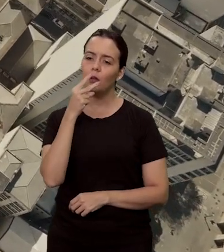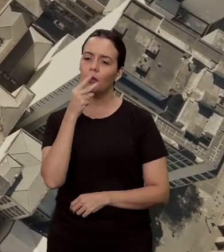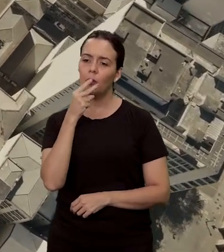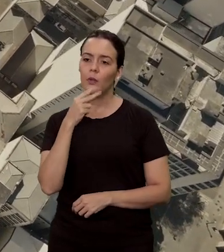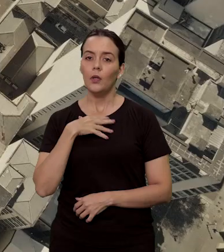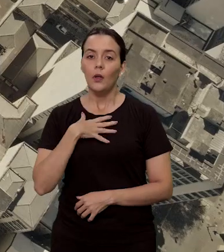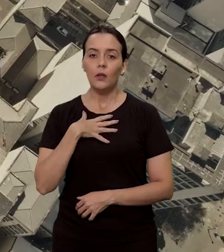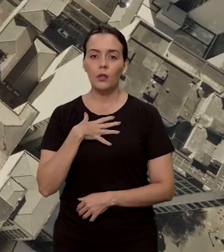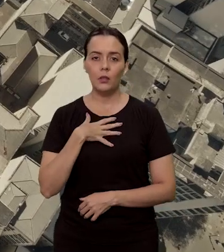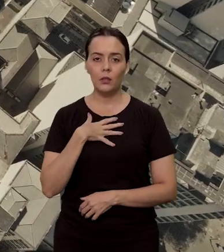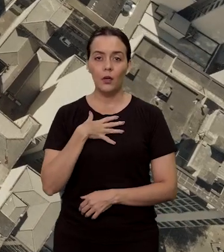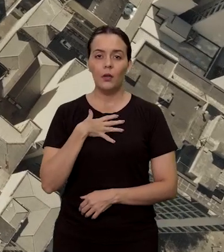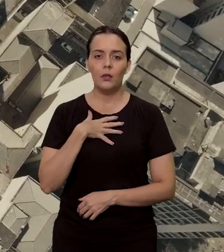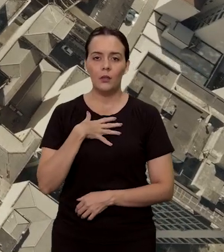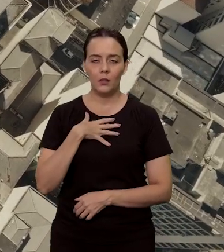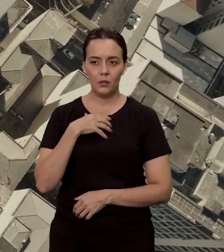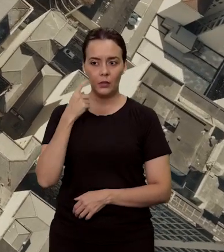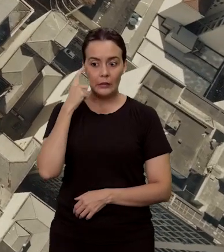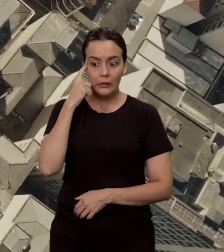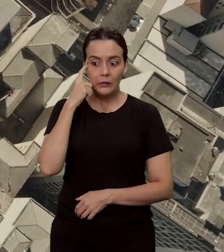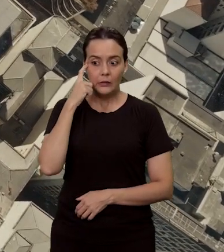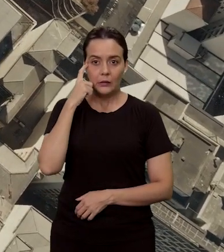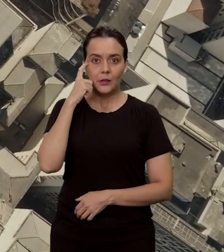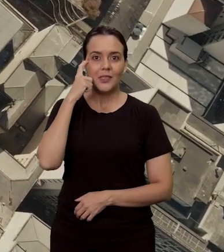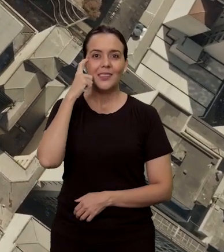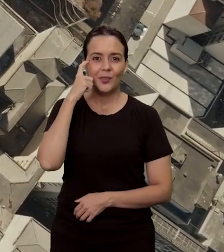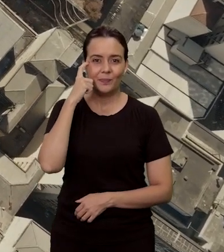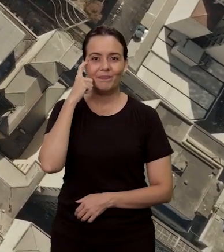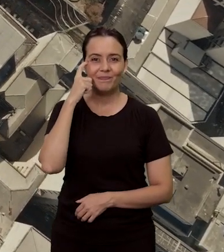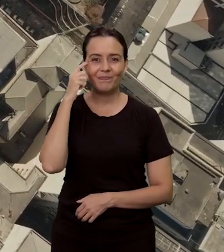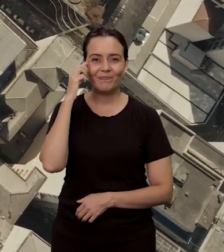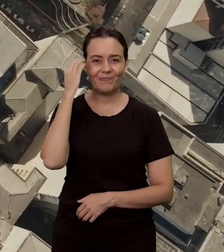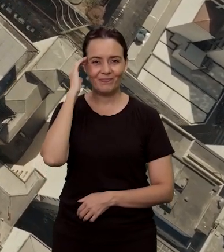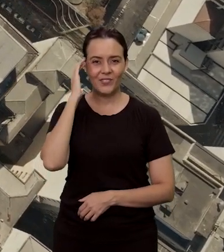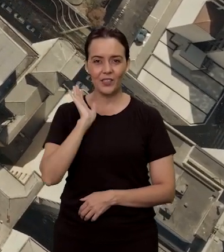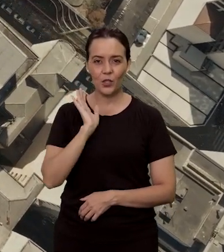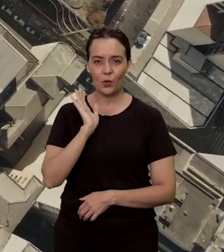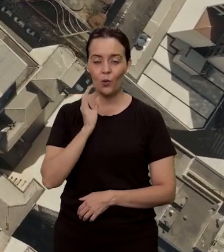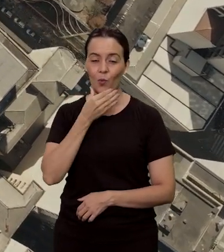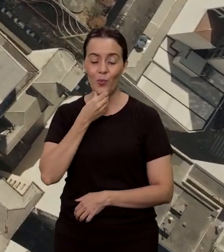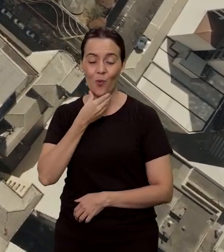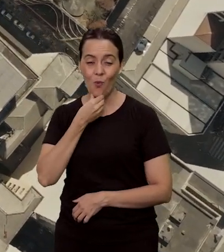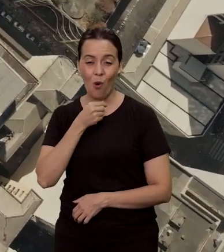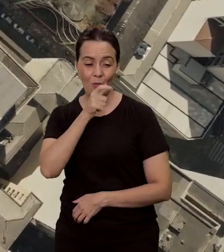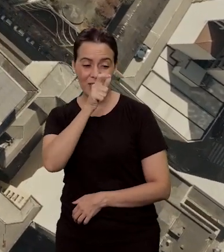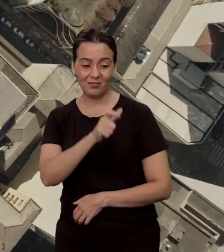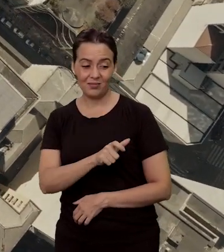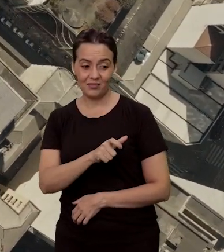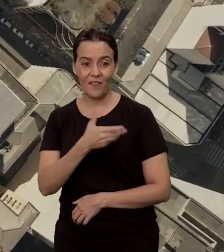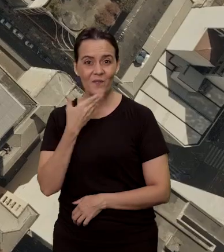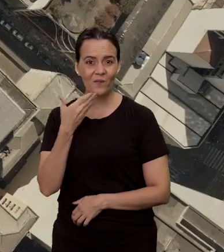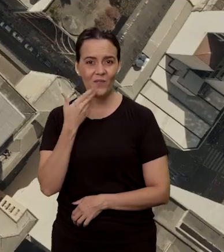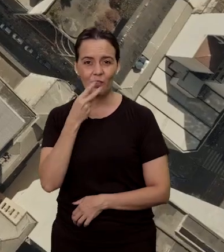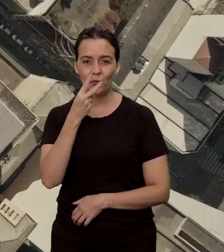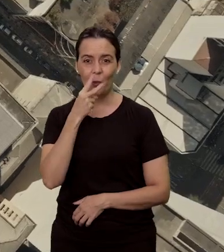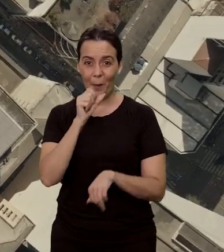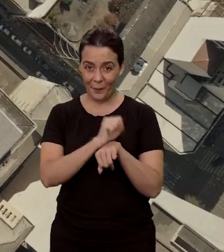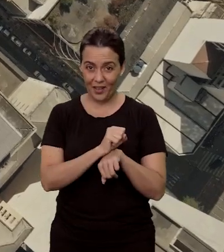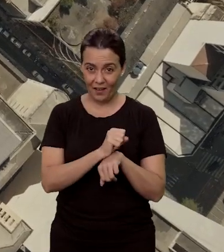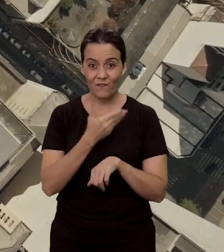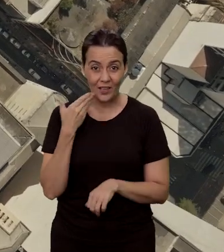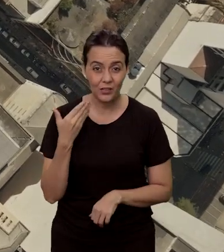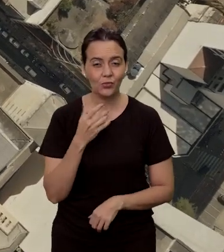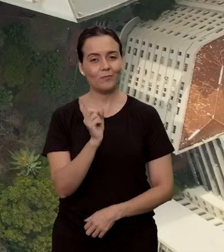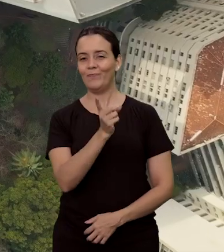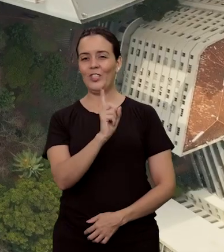Nós estamos com a mesma questão. Foi fácil para ele parar? Não foi, porque a lógica, por isso que as palavras,